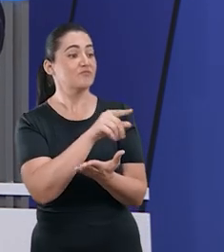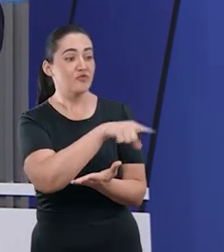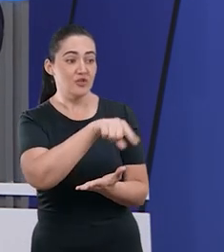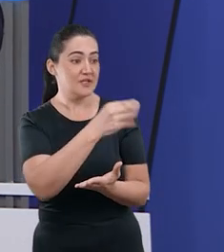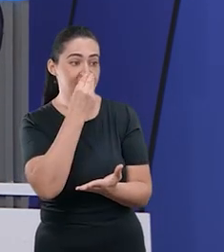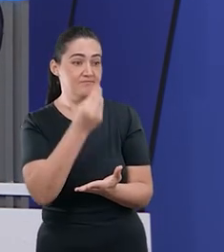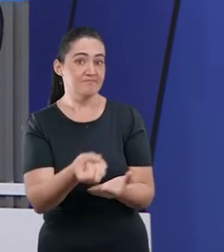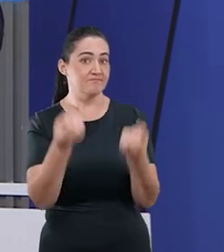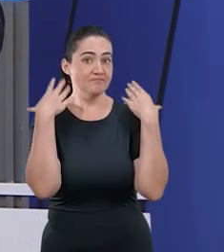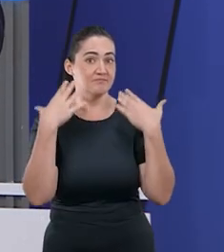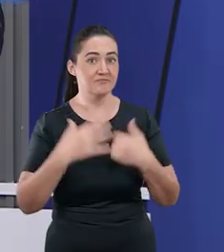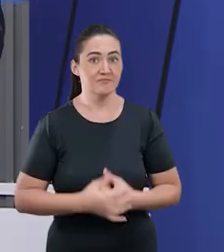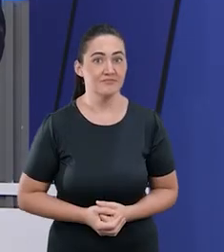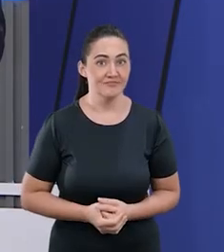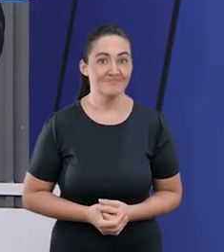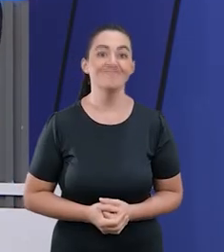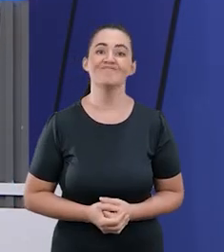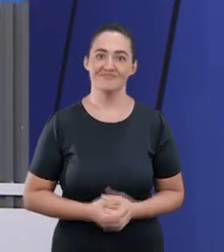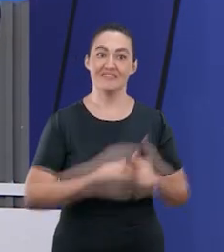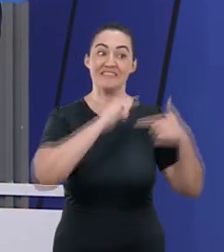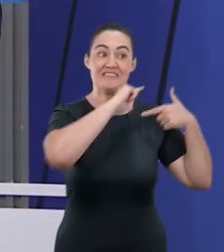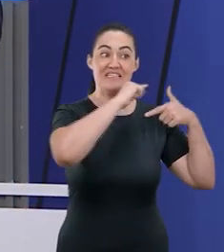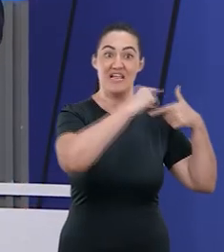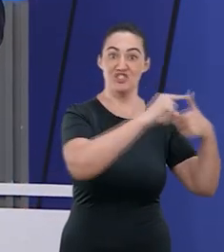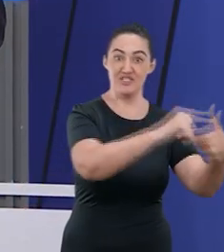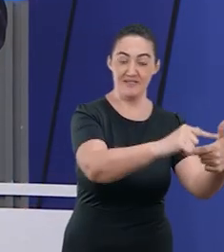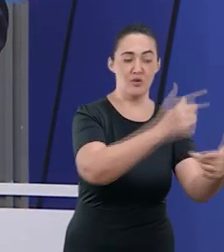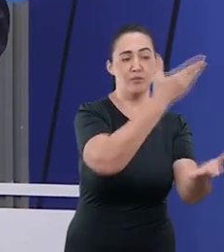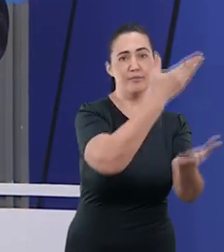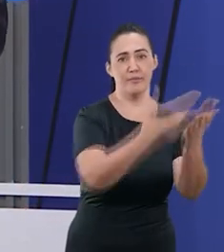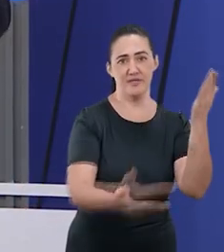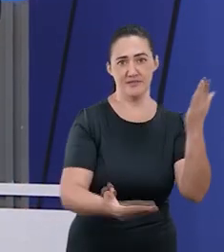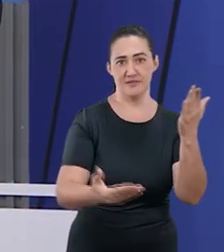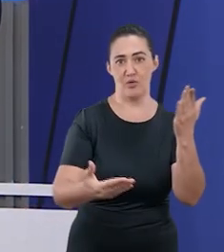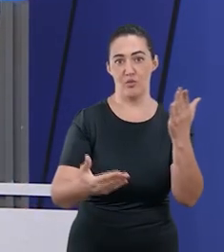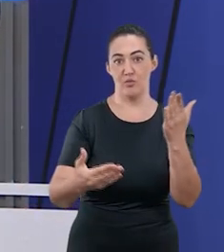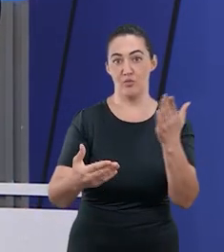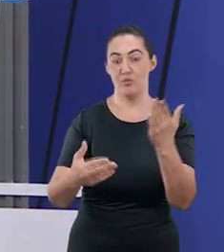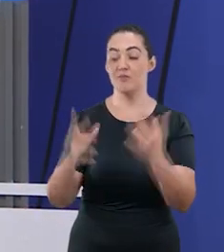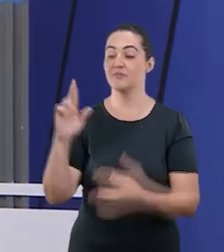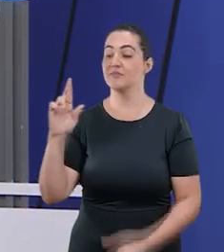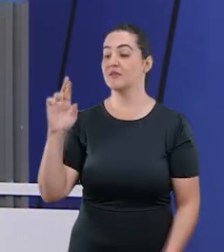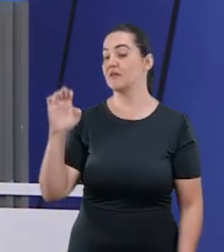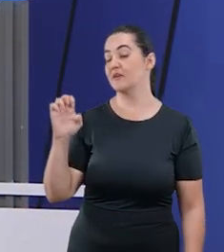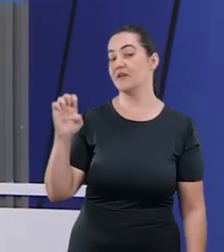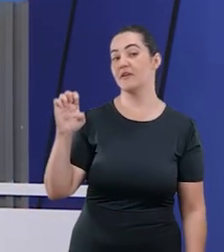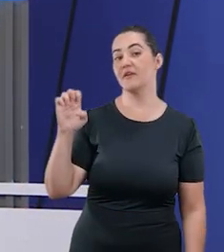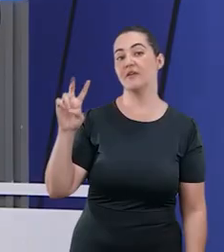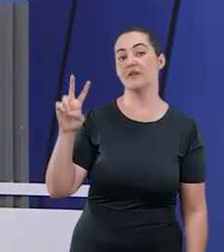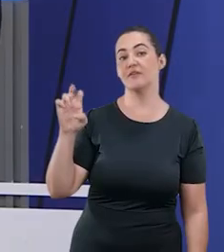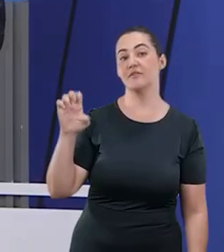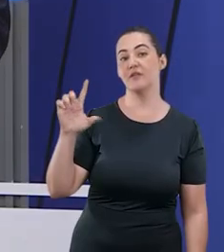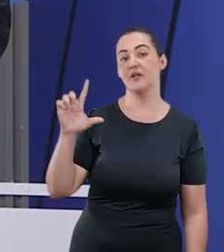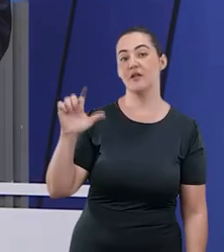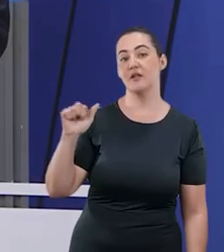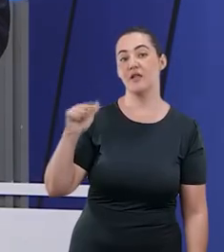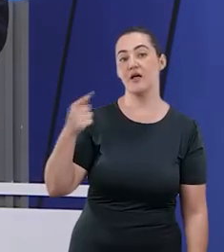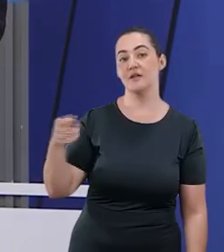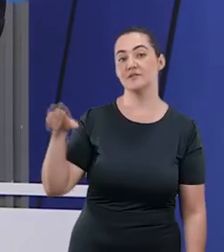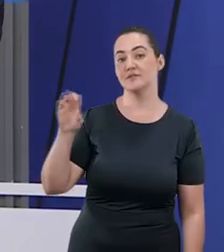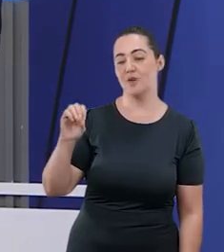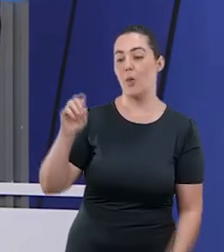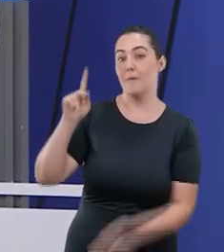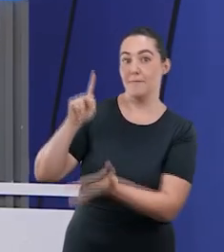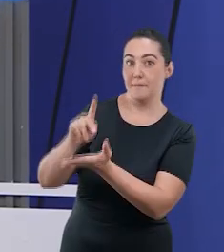Salvação é revelação. Tradição é perdição. Entendendo isso, você pode agora dar um passo de fé